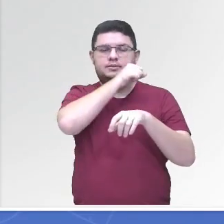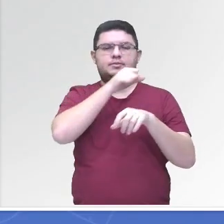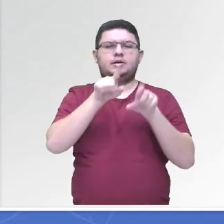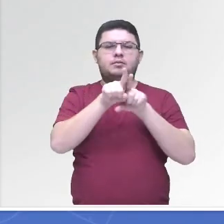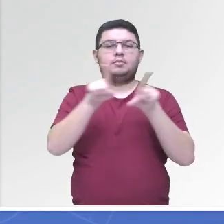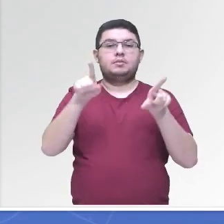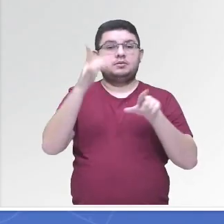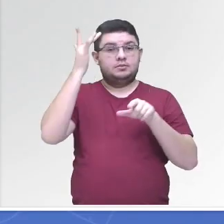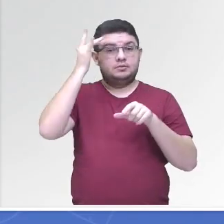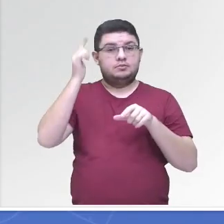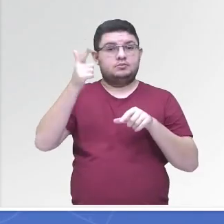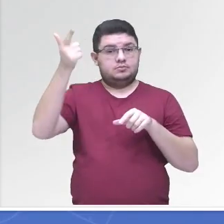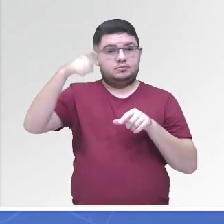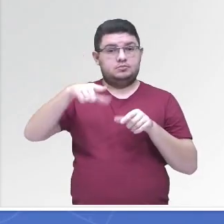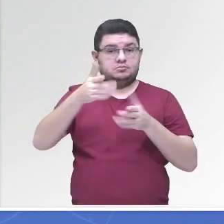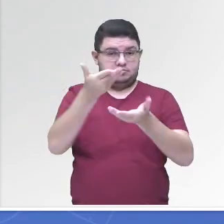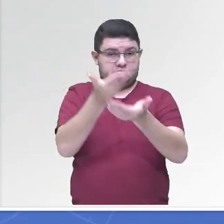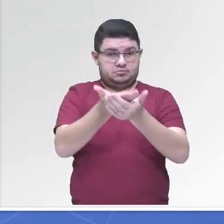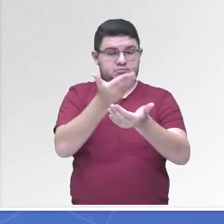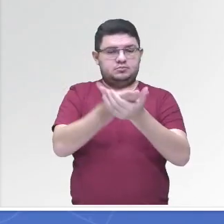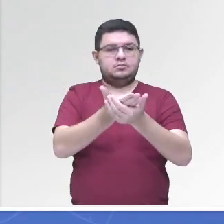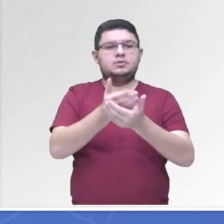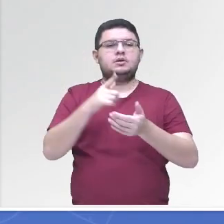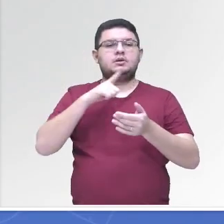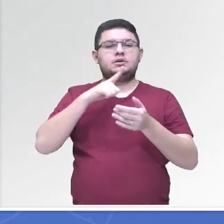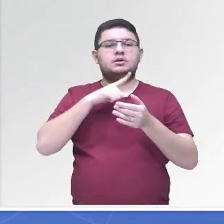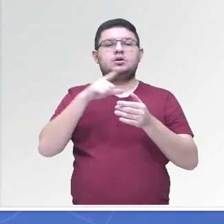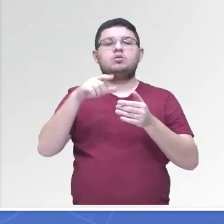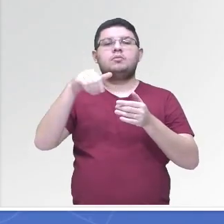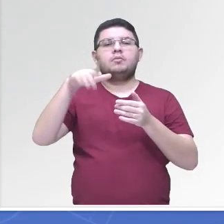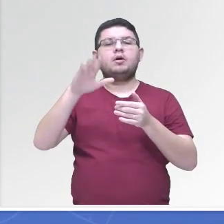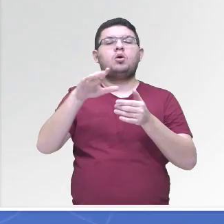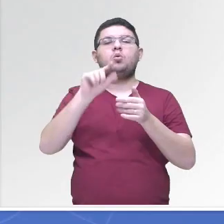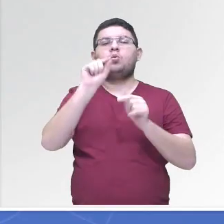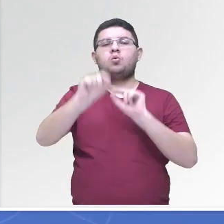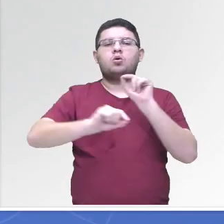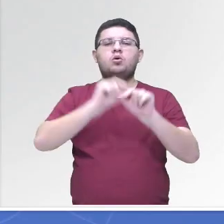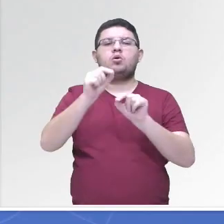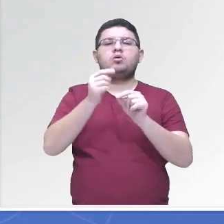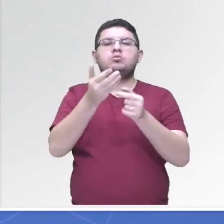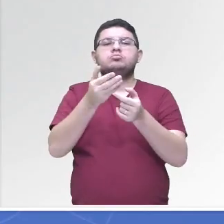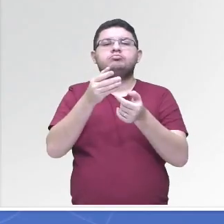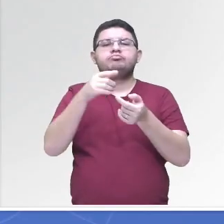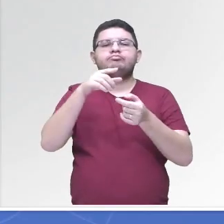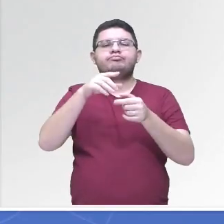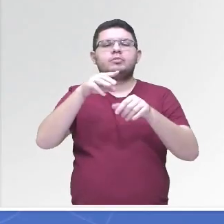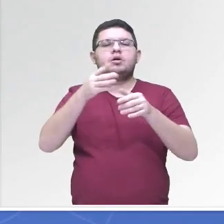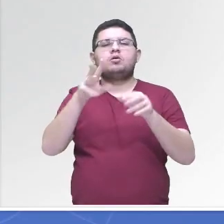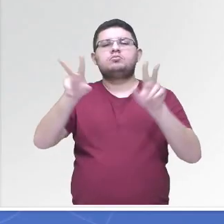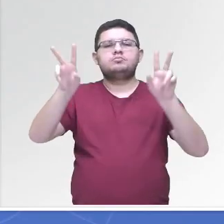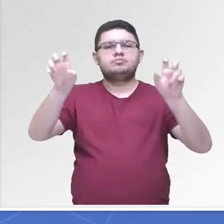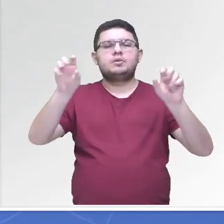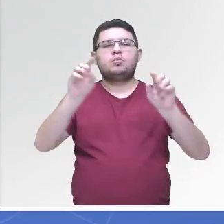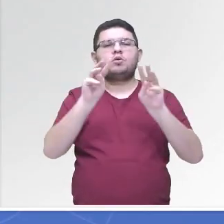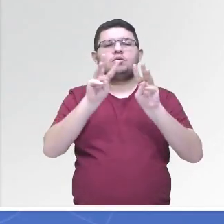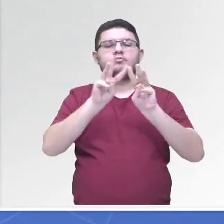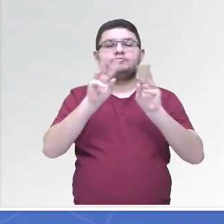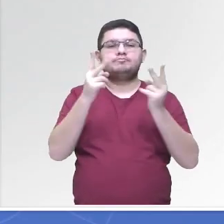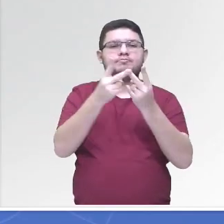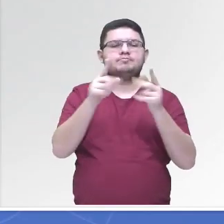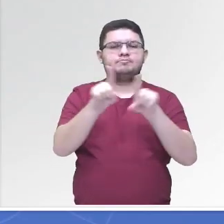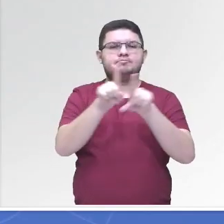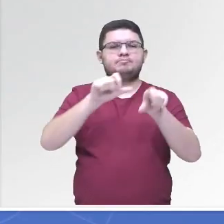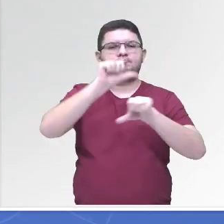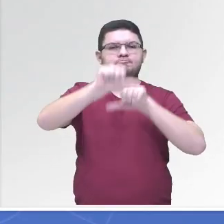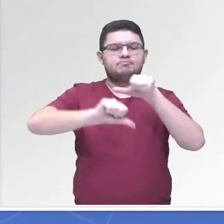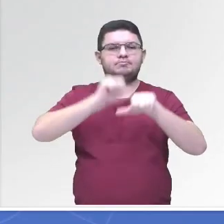amanhã a gente tem mais aula, amanhã a gente tem um pouco mais de atividades sobre esse assunto matéria e suas transformações, tá